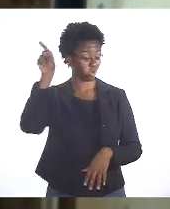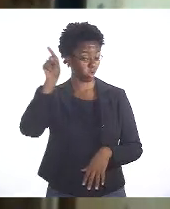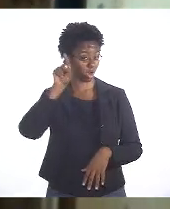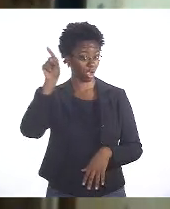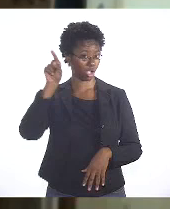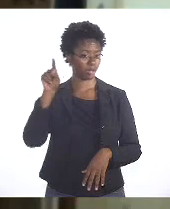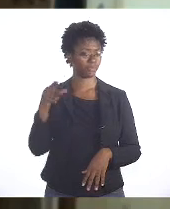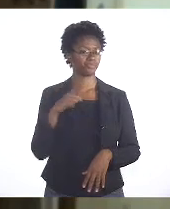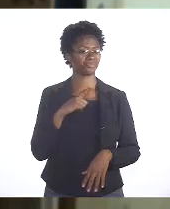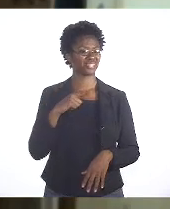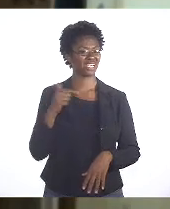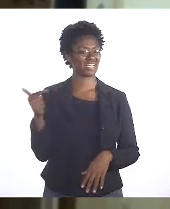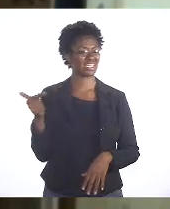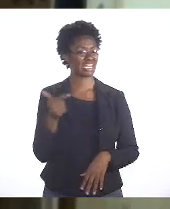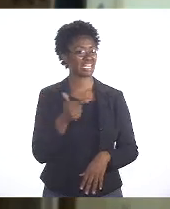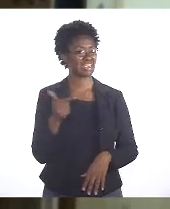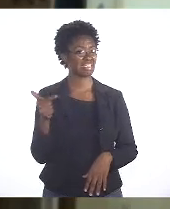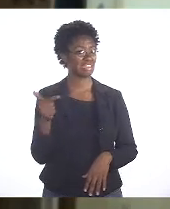com uma segunda onda